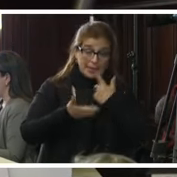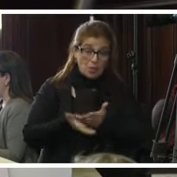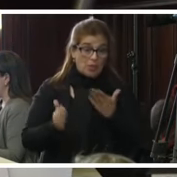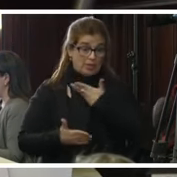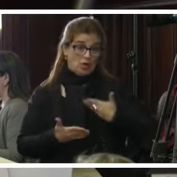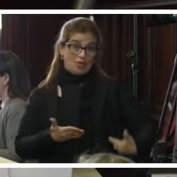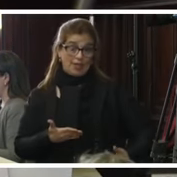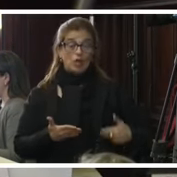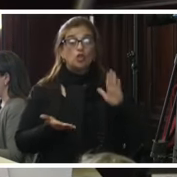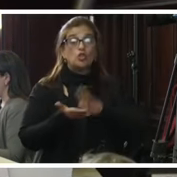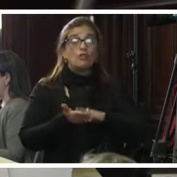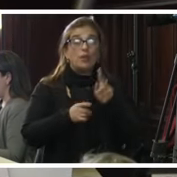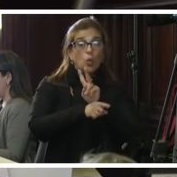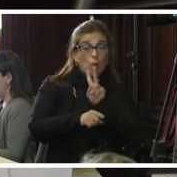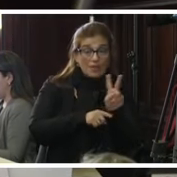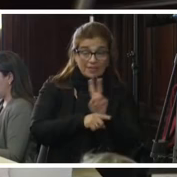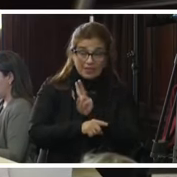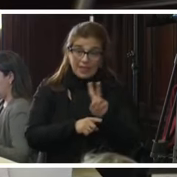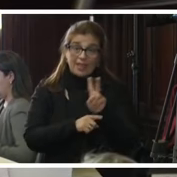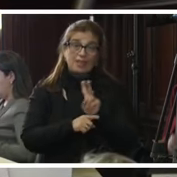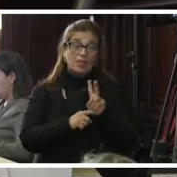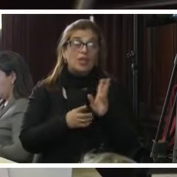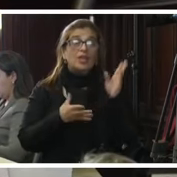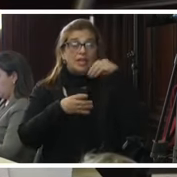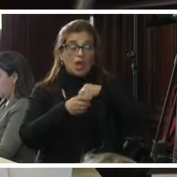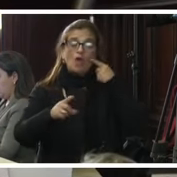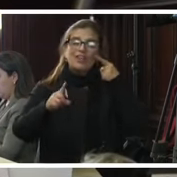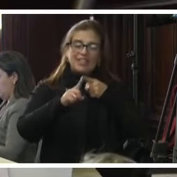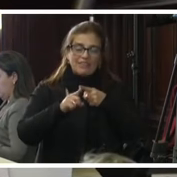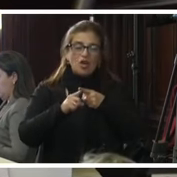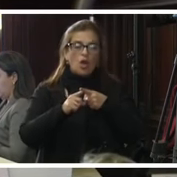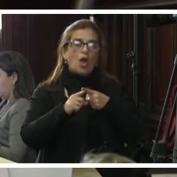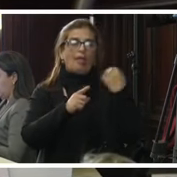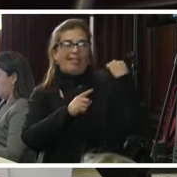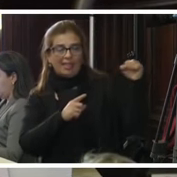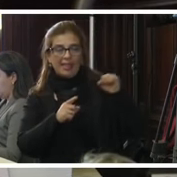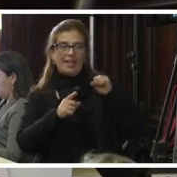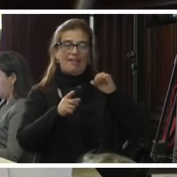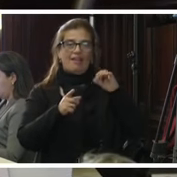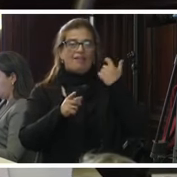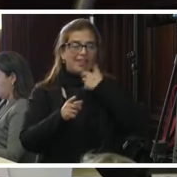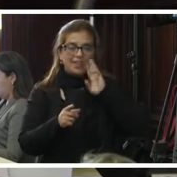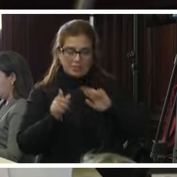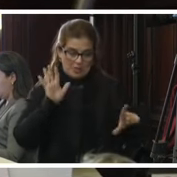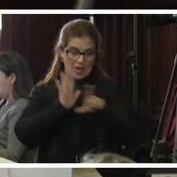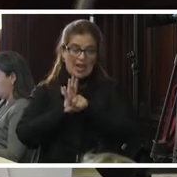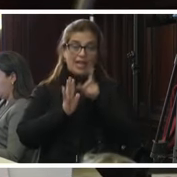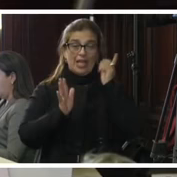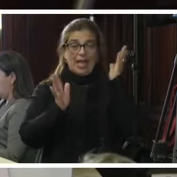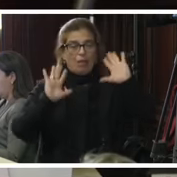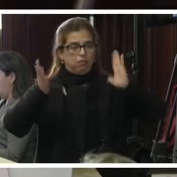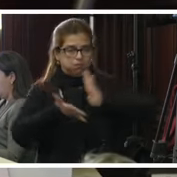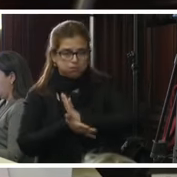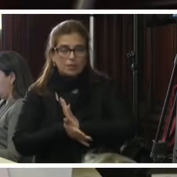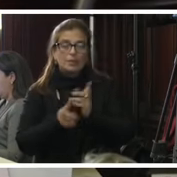no campo da segurança declaradamente se dizem voltadas a combater a criminalidade, mas, na verdade, demarcam, de um lado, os